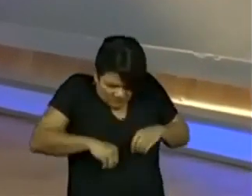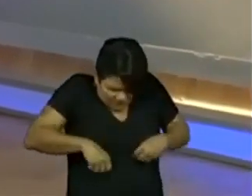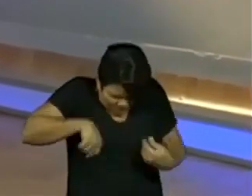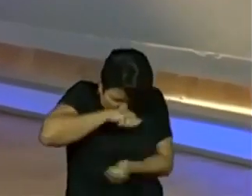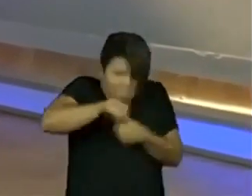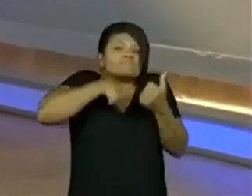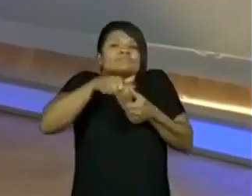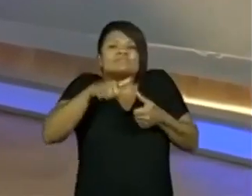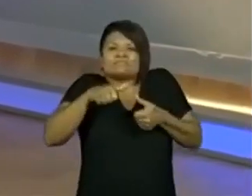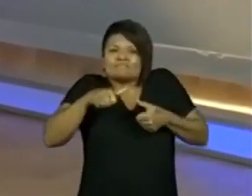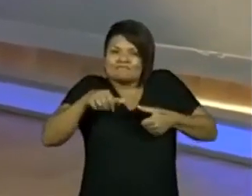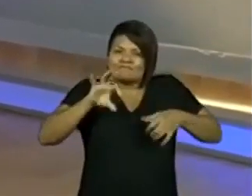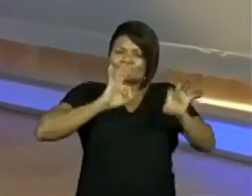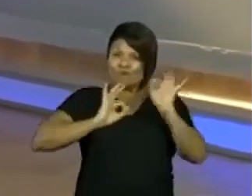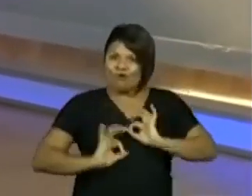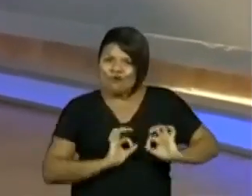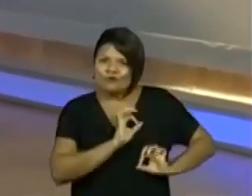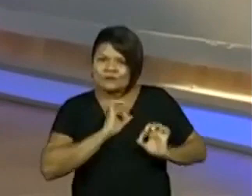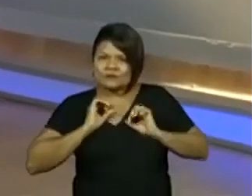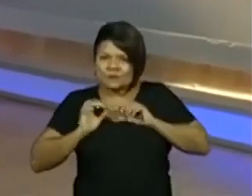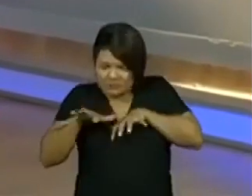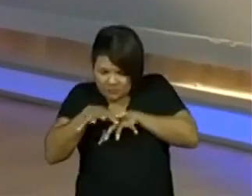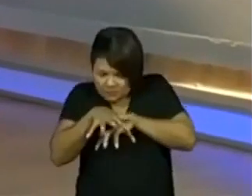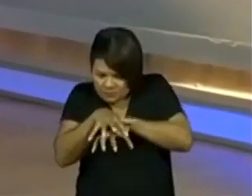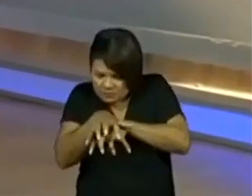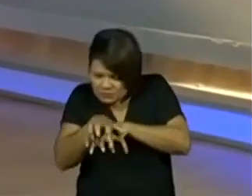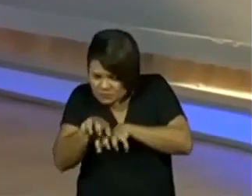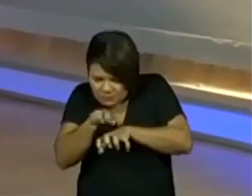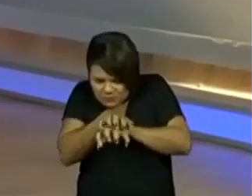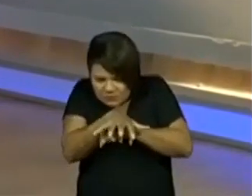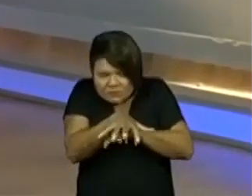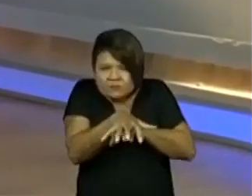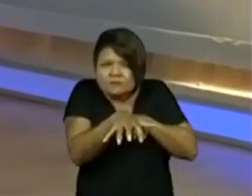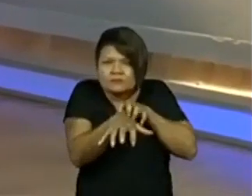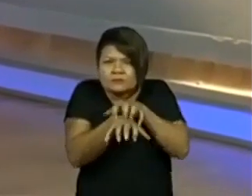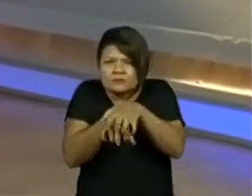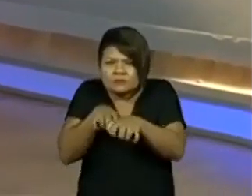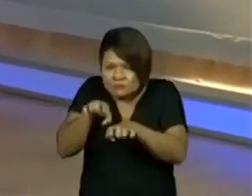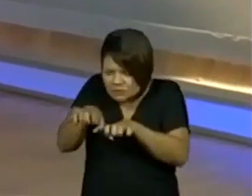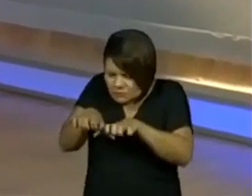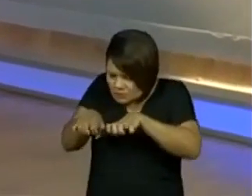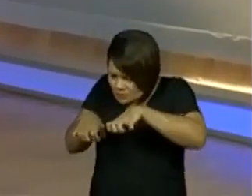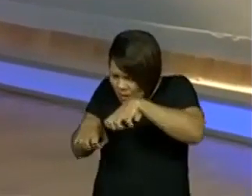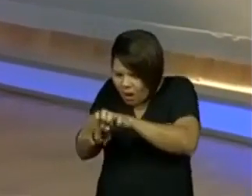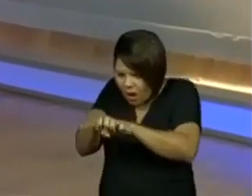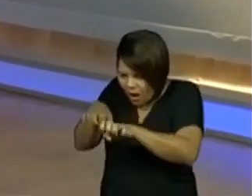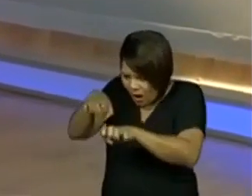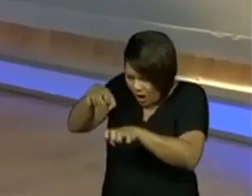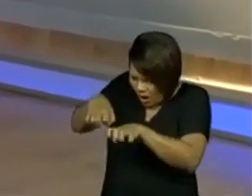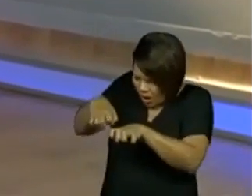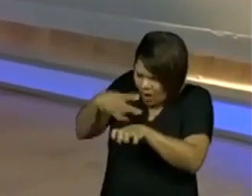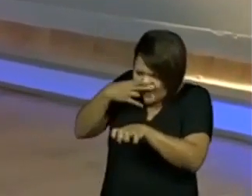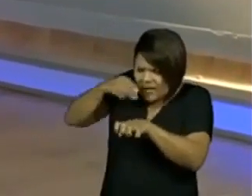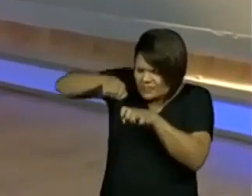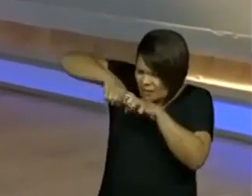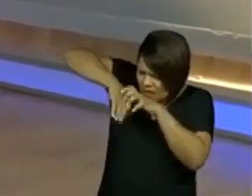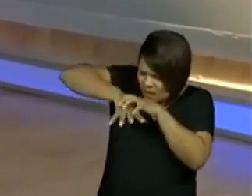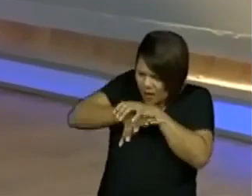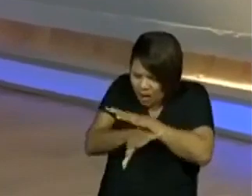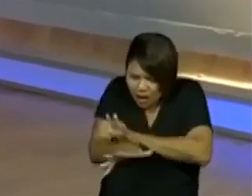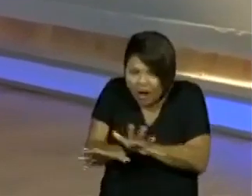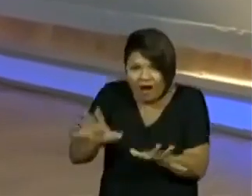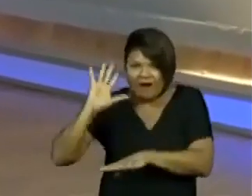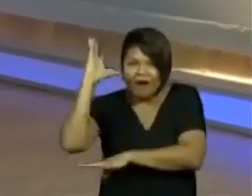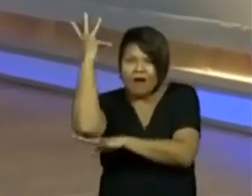tornou onça. No início estranhou as patas, elas pareciam as raízes da palmeira, mas agora elas